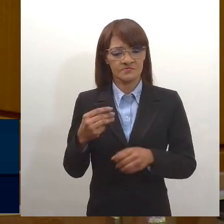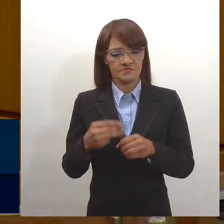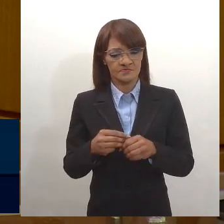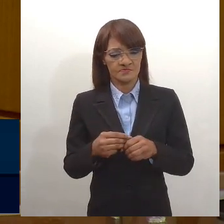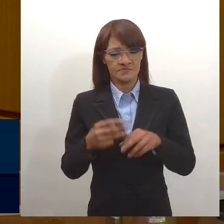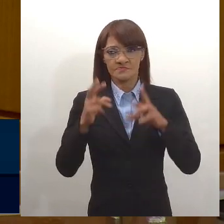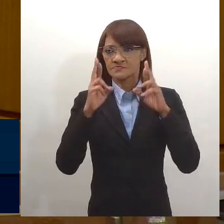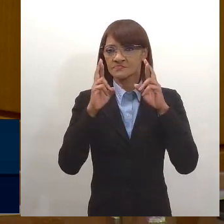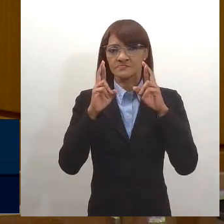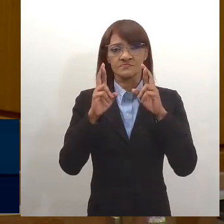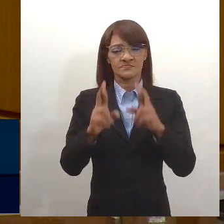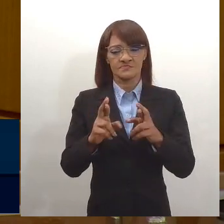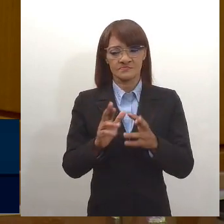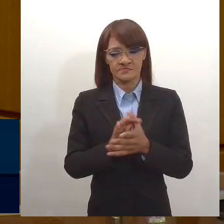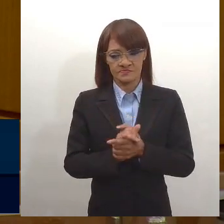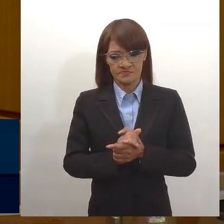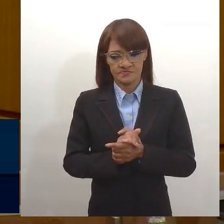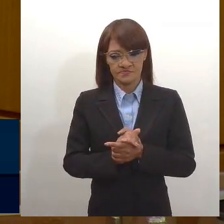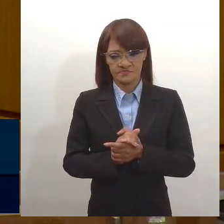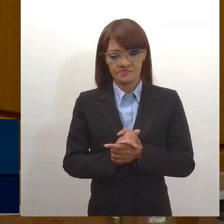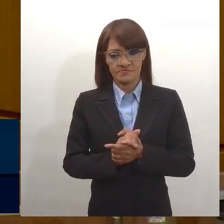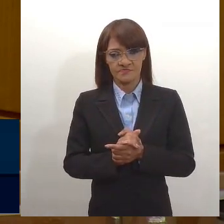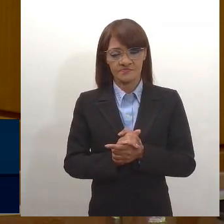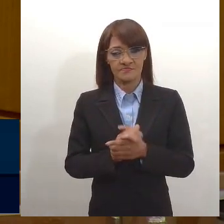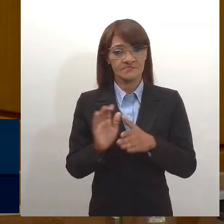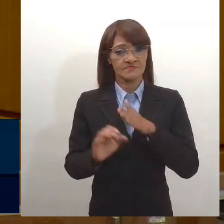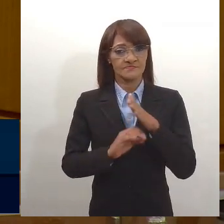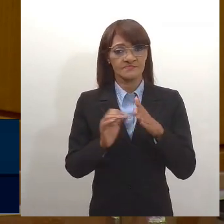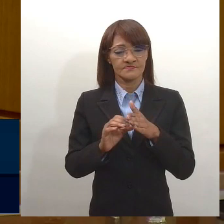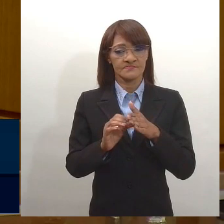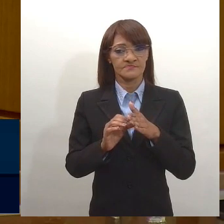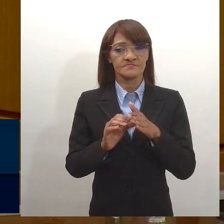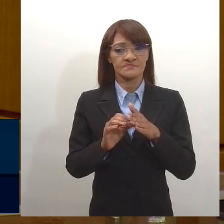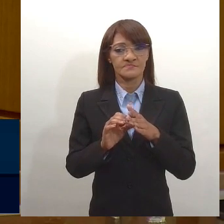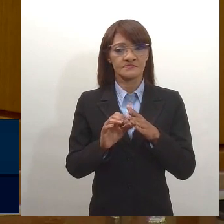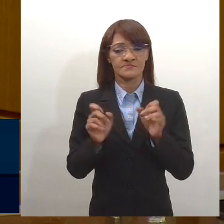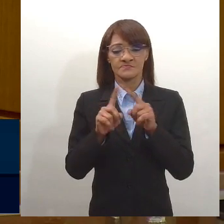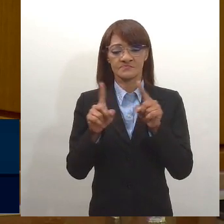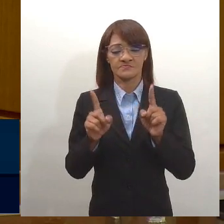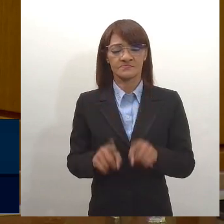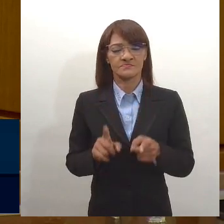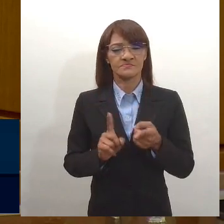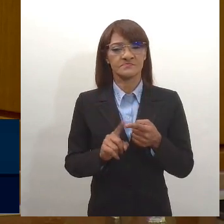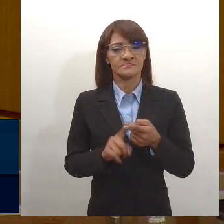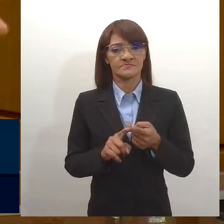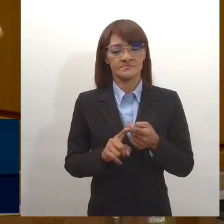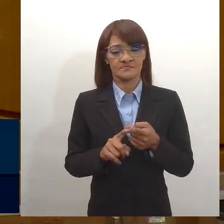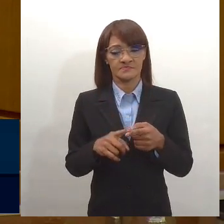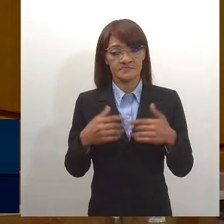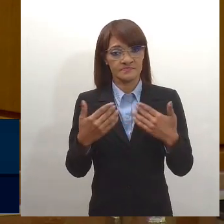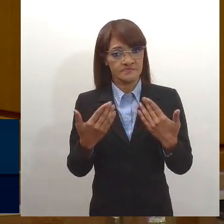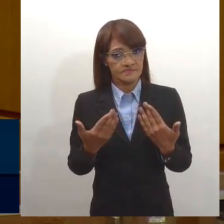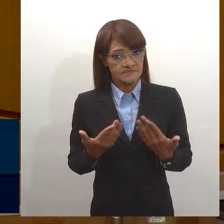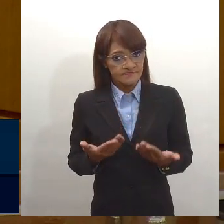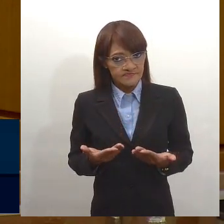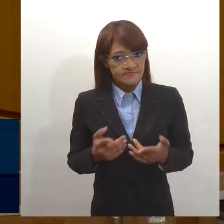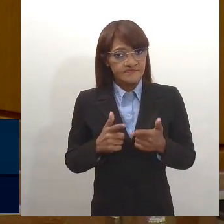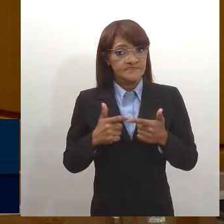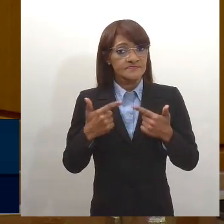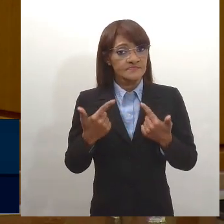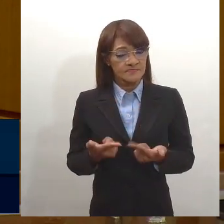servidores, mas também levei a preocupação que nós já estamos tendo, embora estejamos no